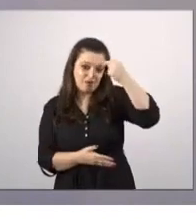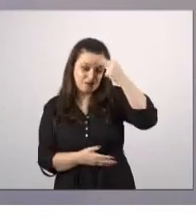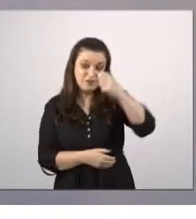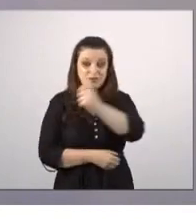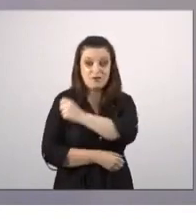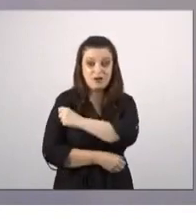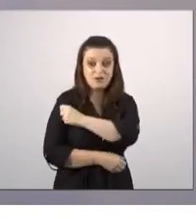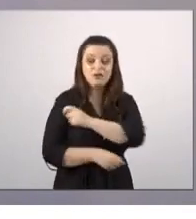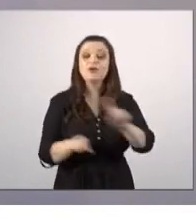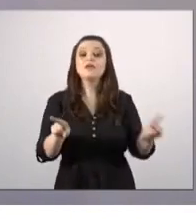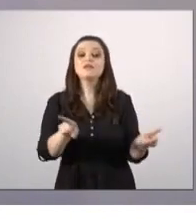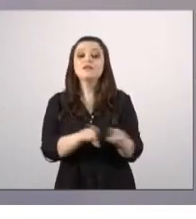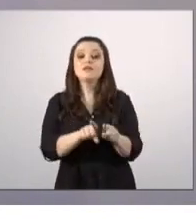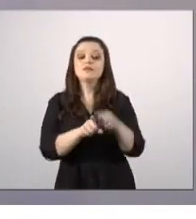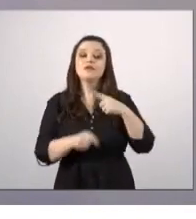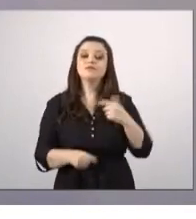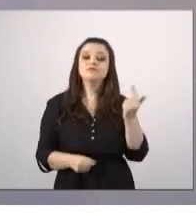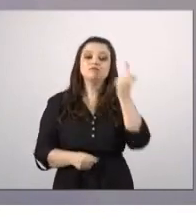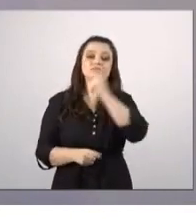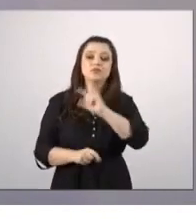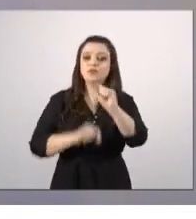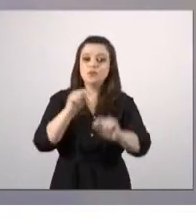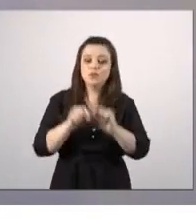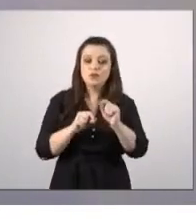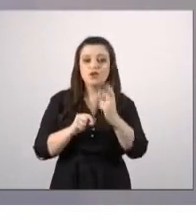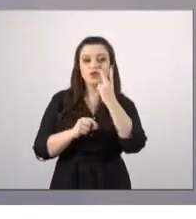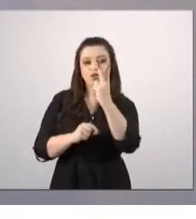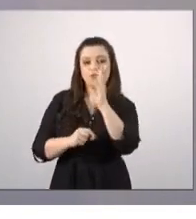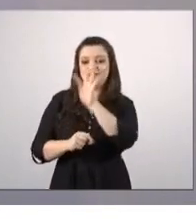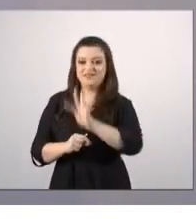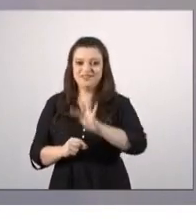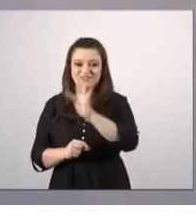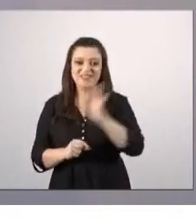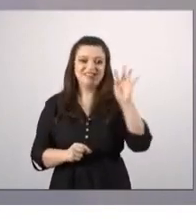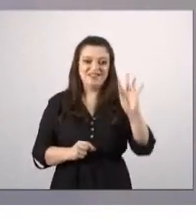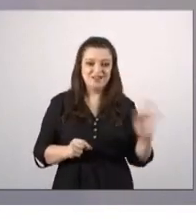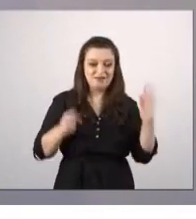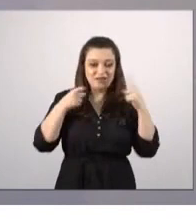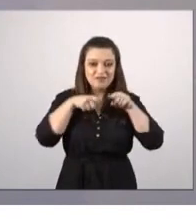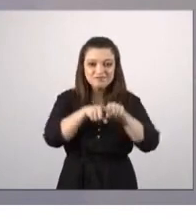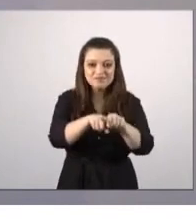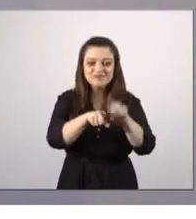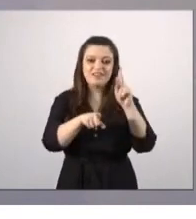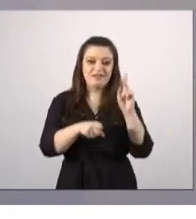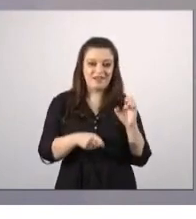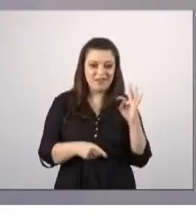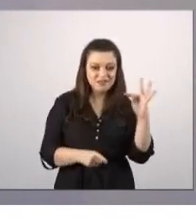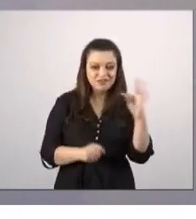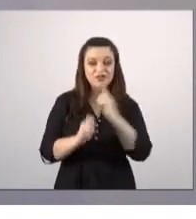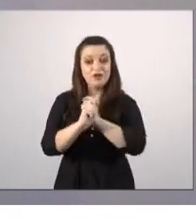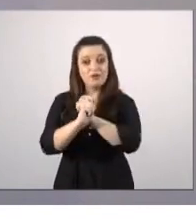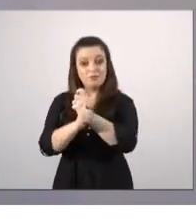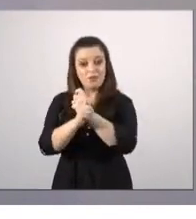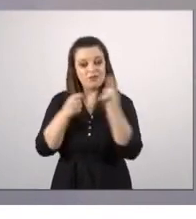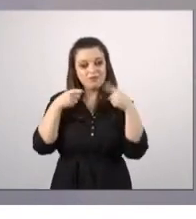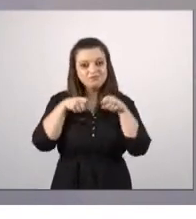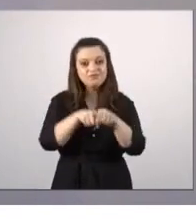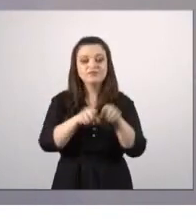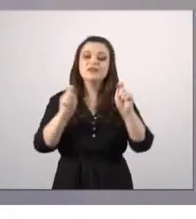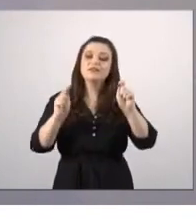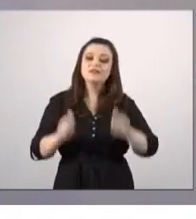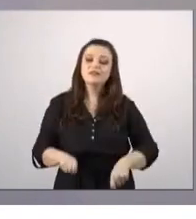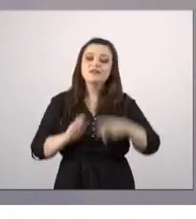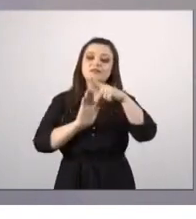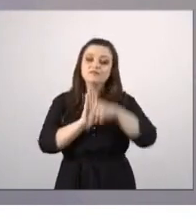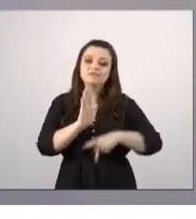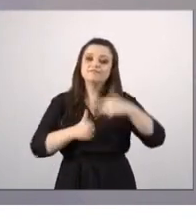também uma conquista para as duas universidades parceiras que vem concretizado o seu projeto por meio do desenvolvimento de cada